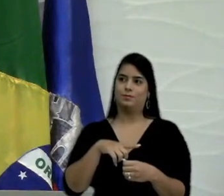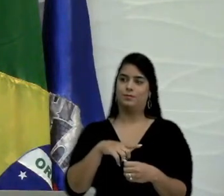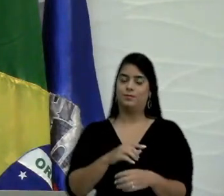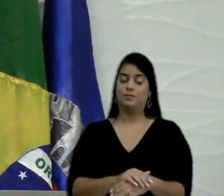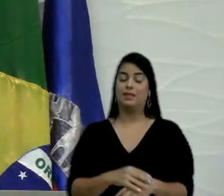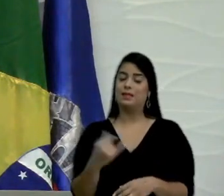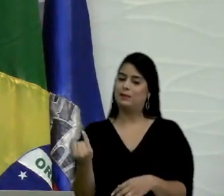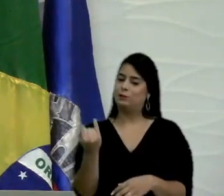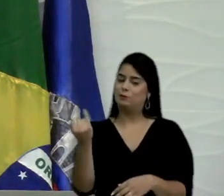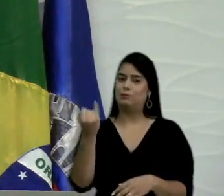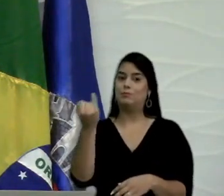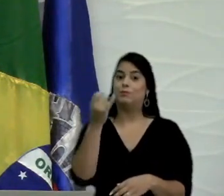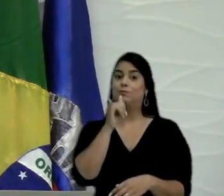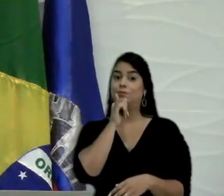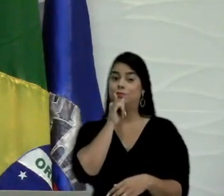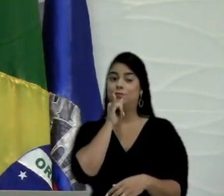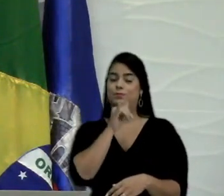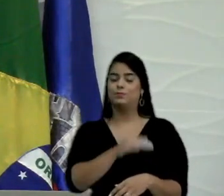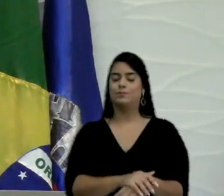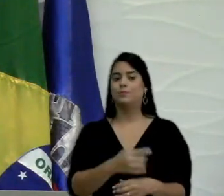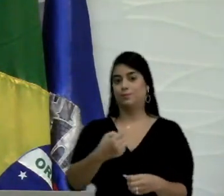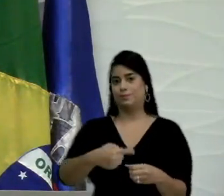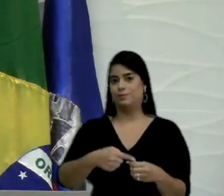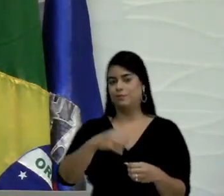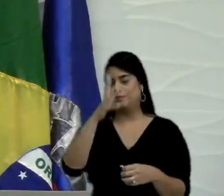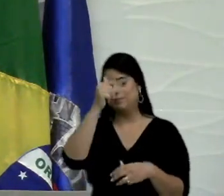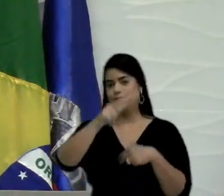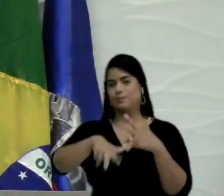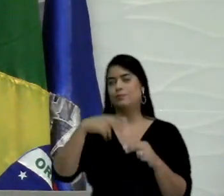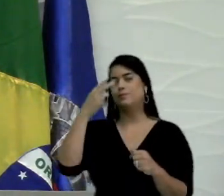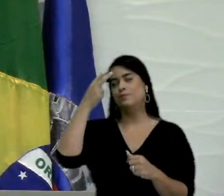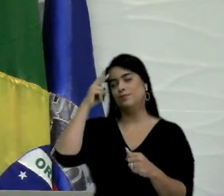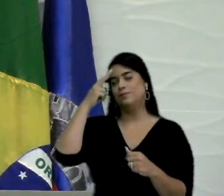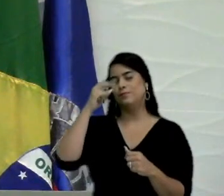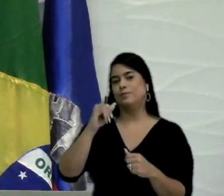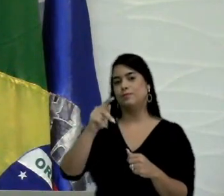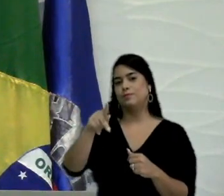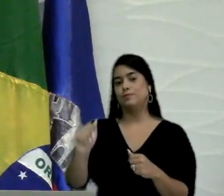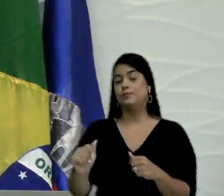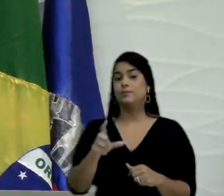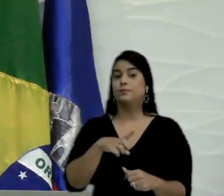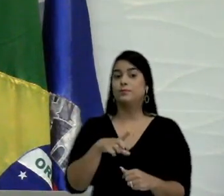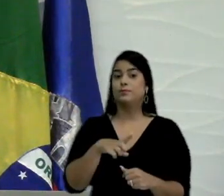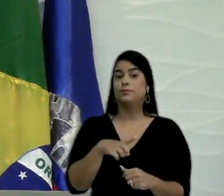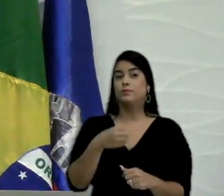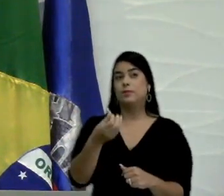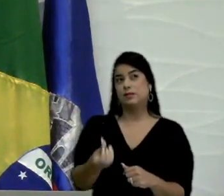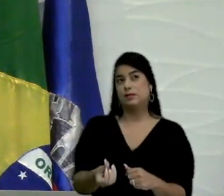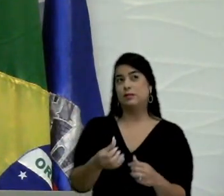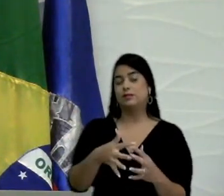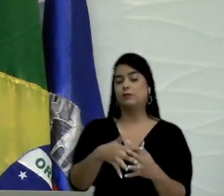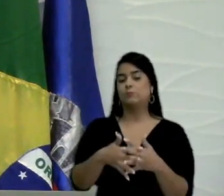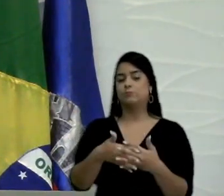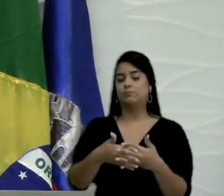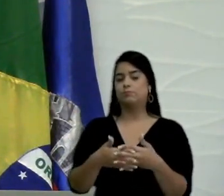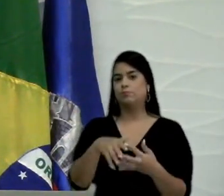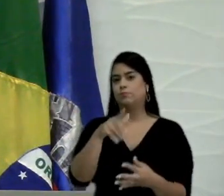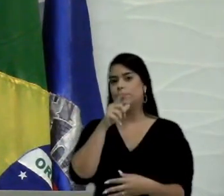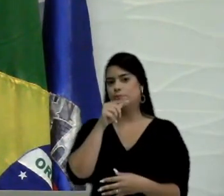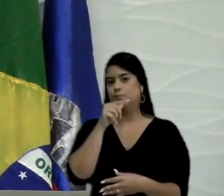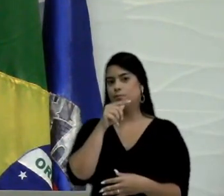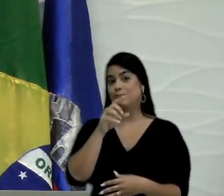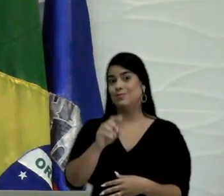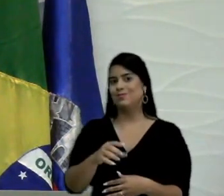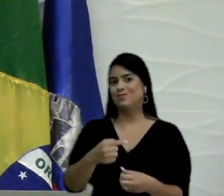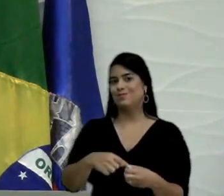importância por exemplo aqui em São Bento eu lembro muito bem pelo Ipa nós tínhamos aqui parece seis carro pipa só em São Bento